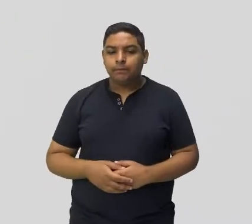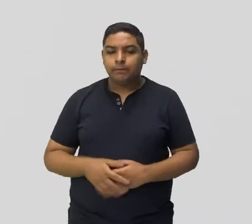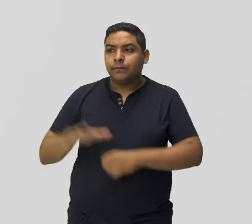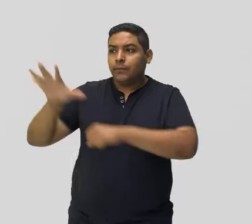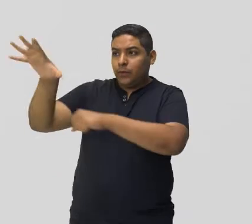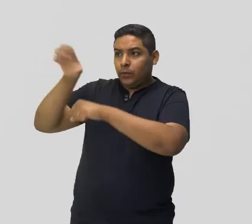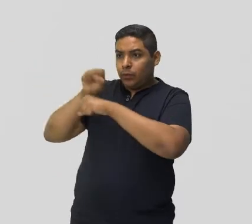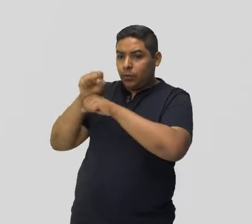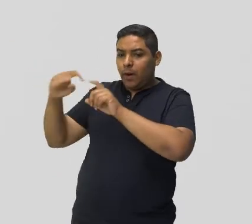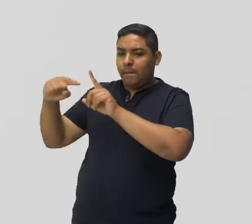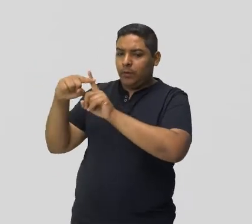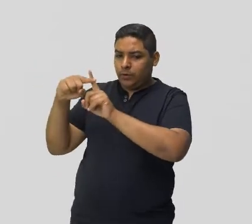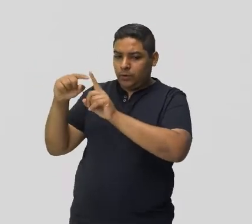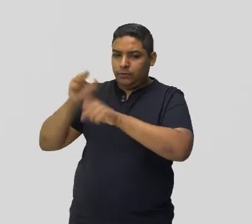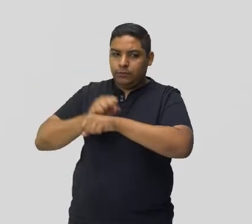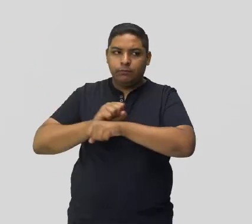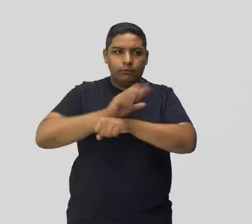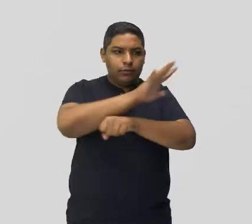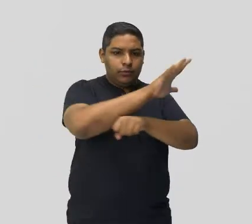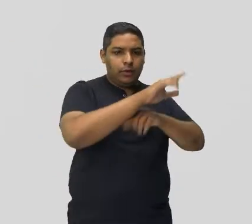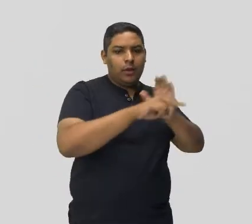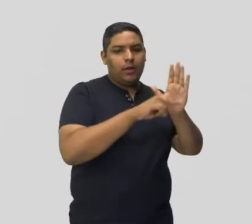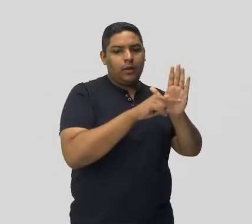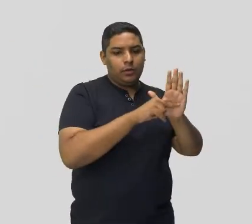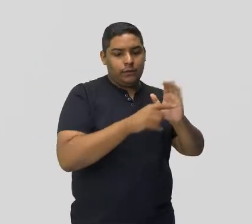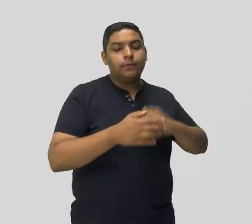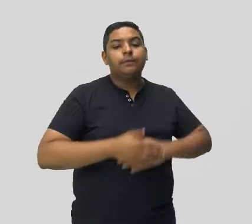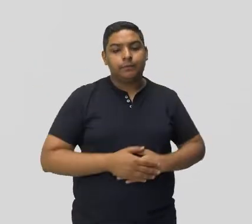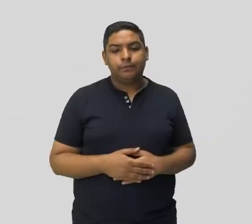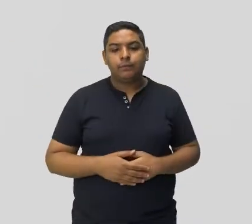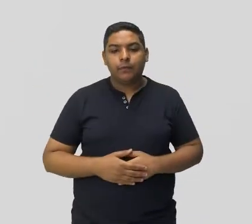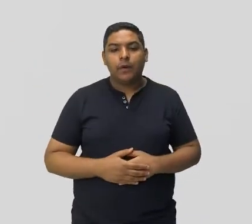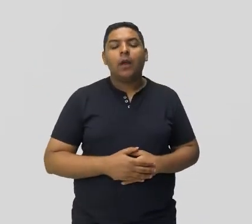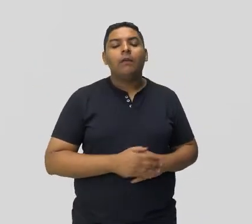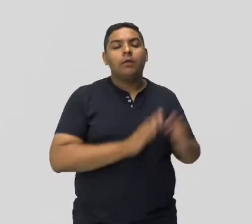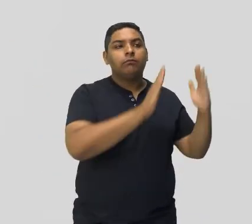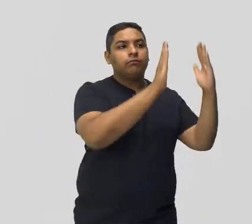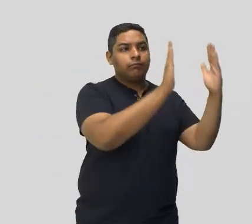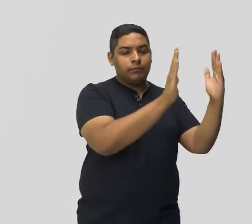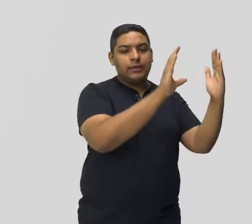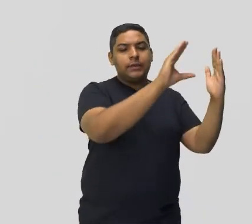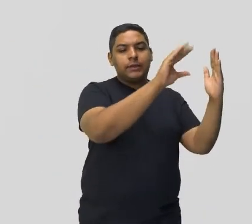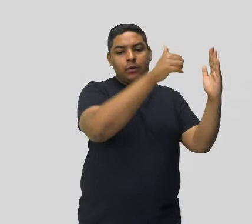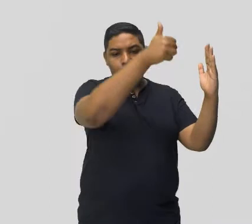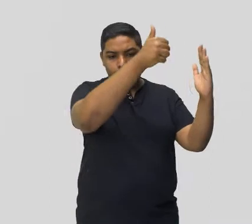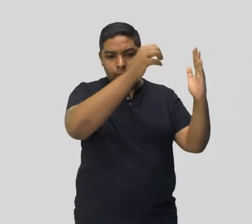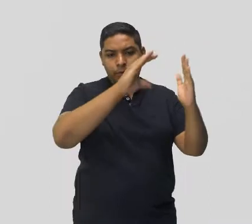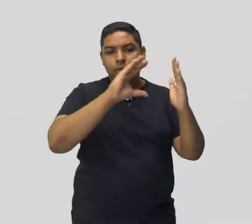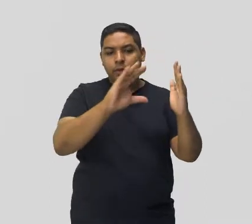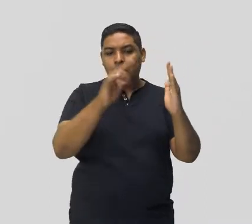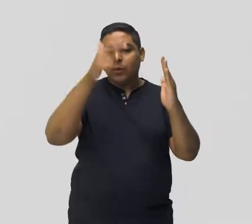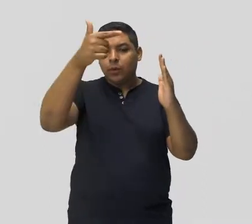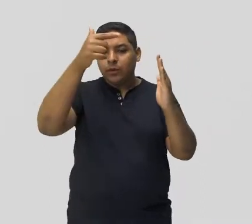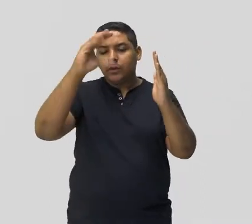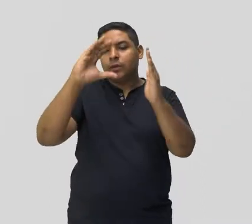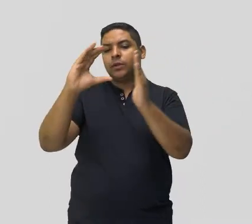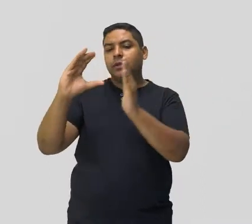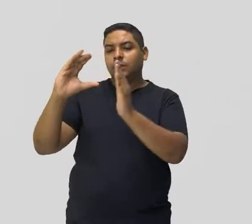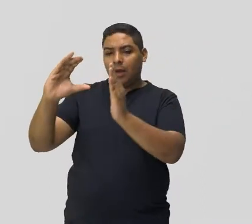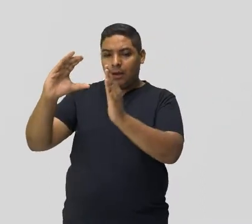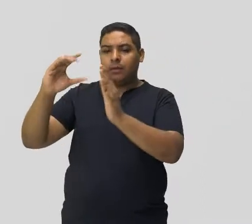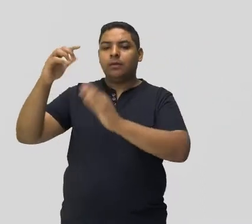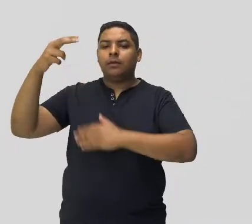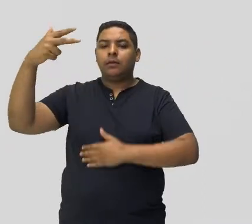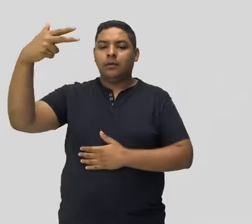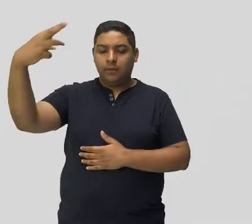né? Então, ela vai encontrar aqui o capacitor C1, vai passar pelo C1, vai passar pelo C2, vai passar pelo C3 e